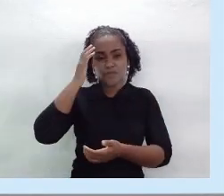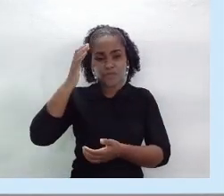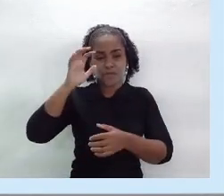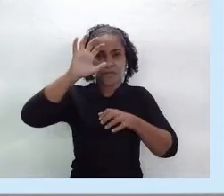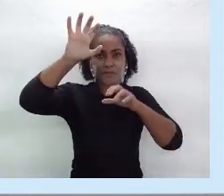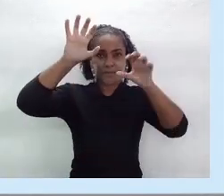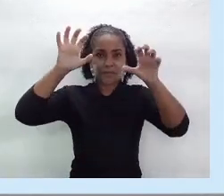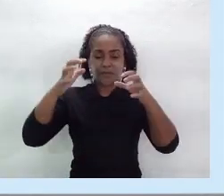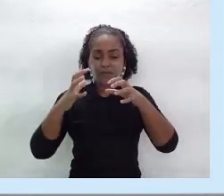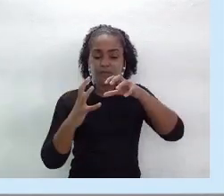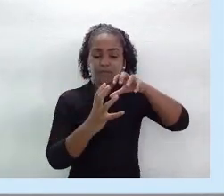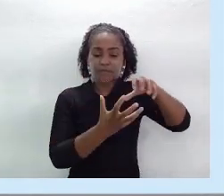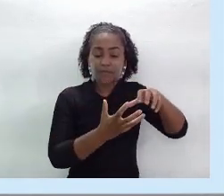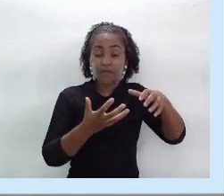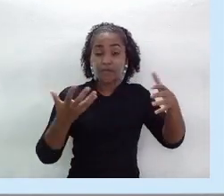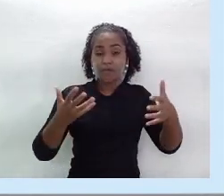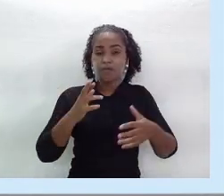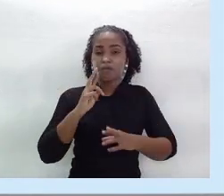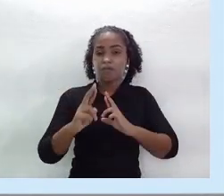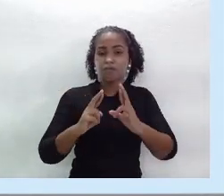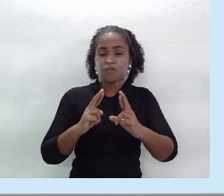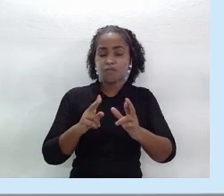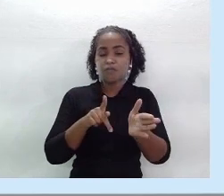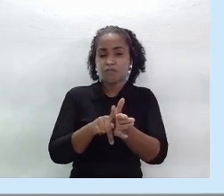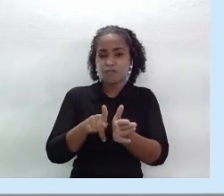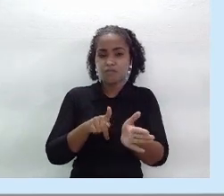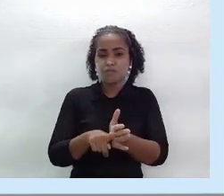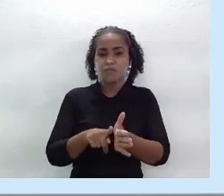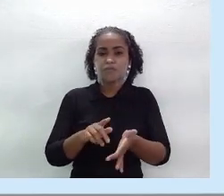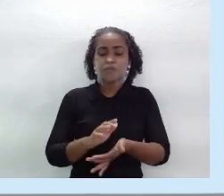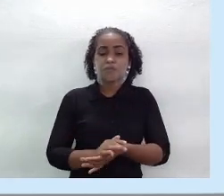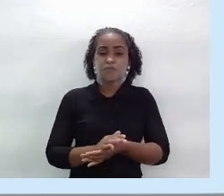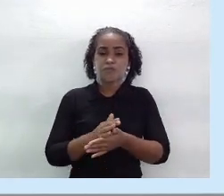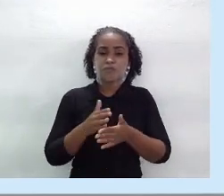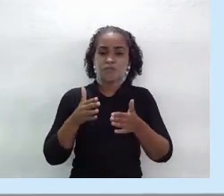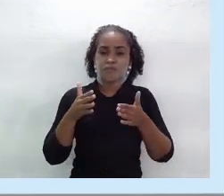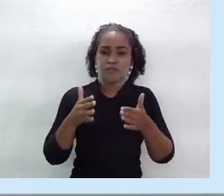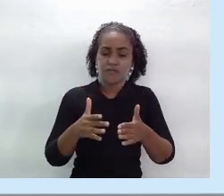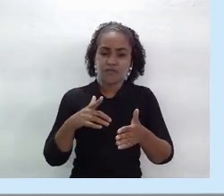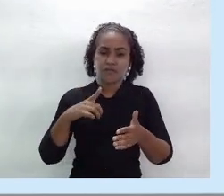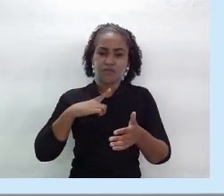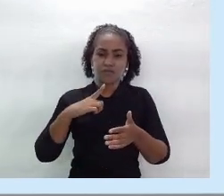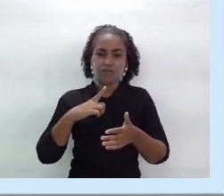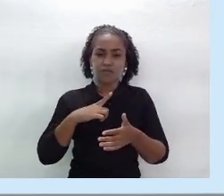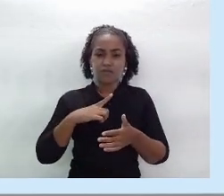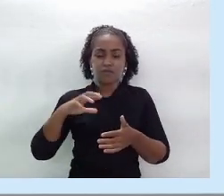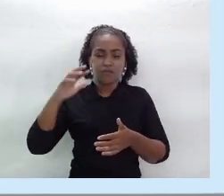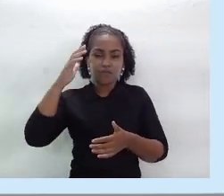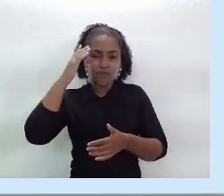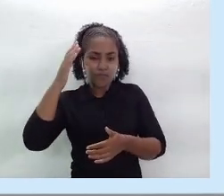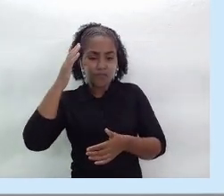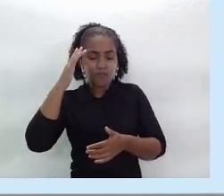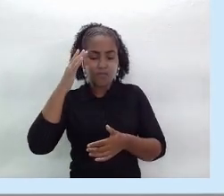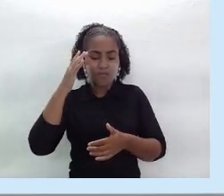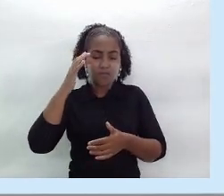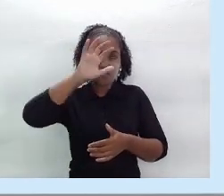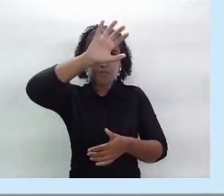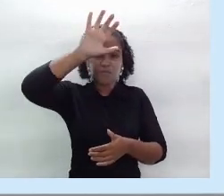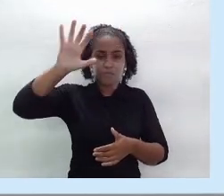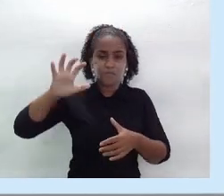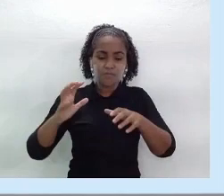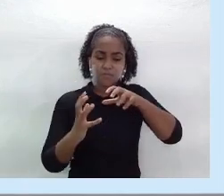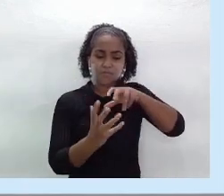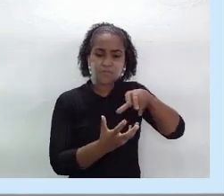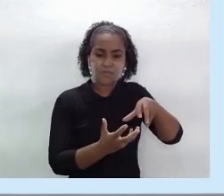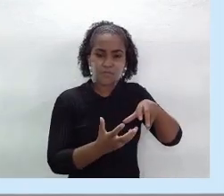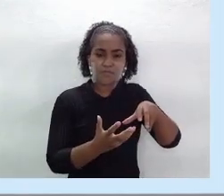continental. Agora vamos responder algumas questões em relação à deriva continental. Bora para